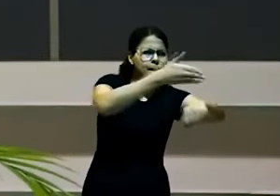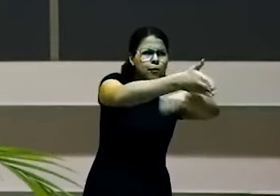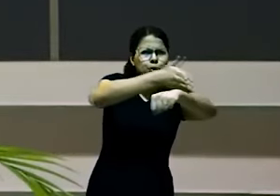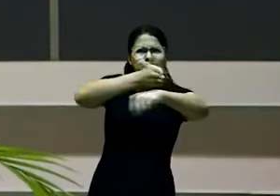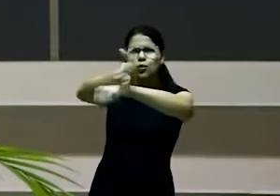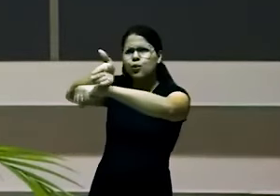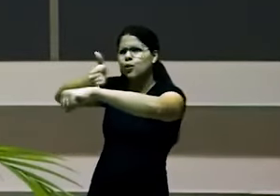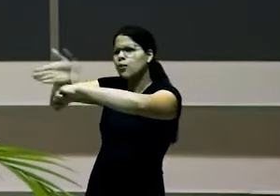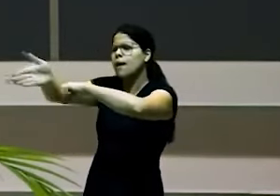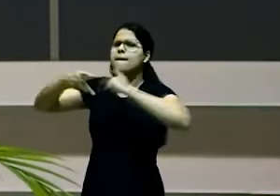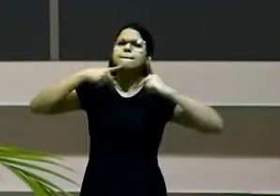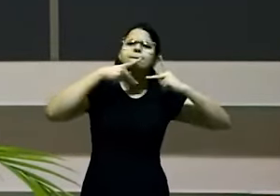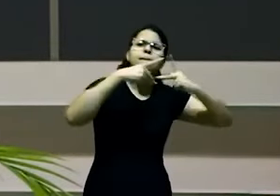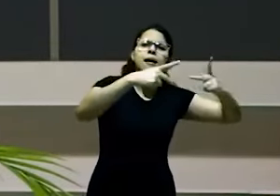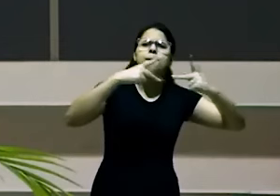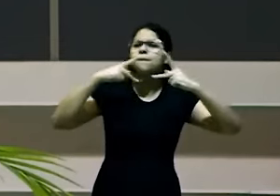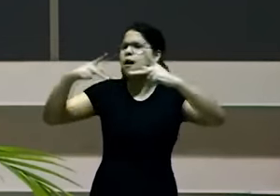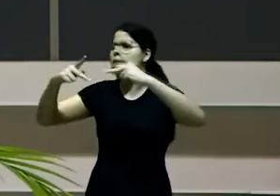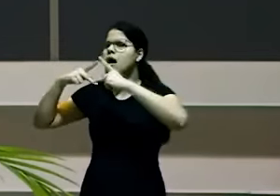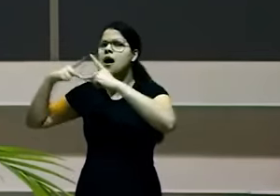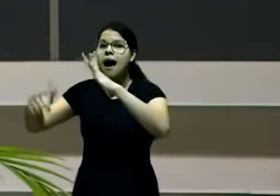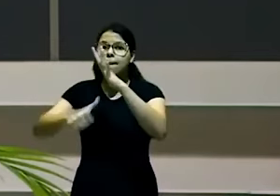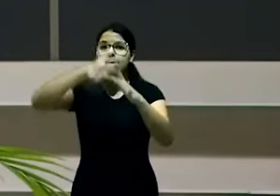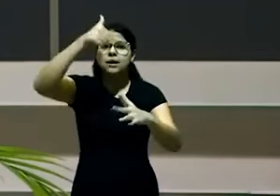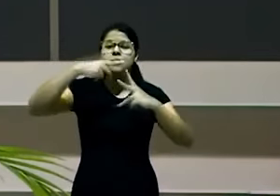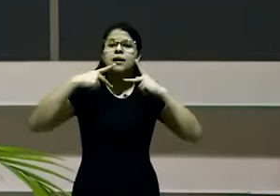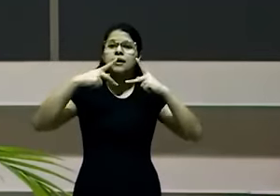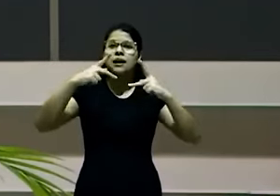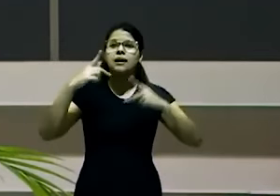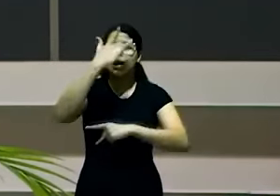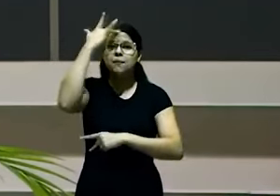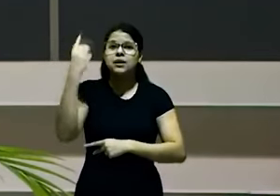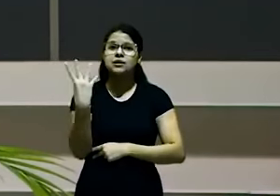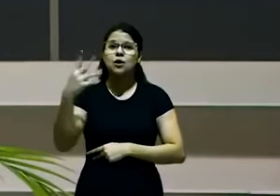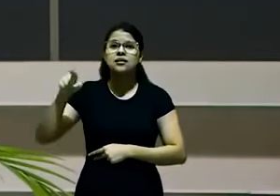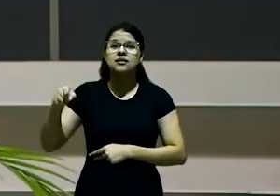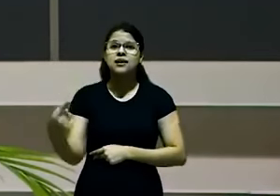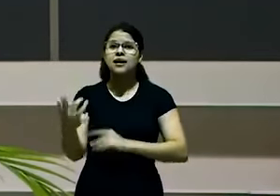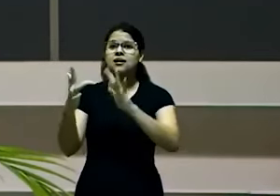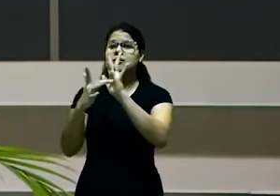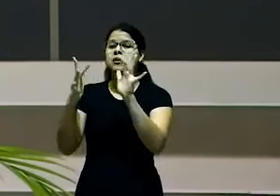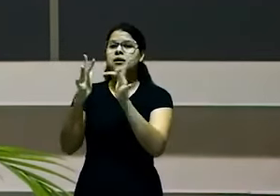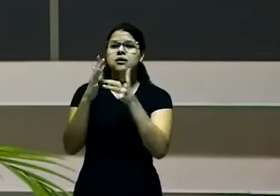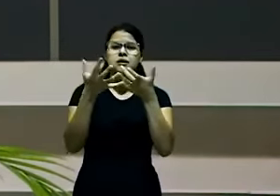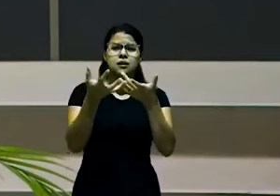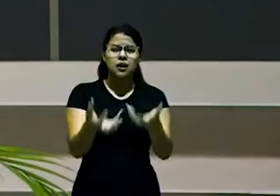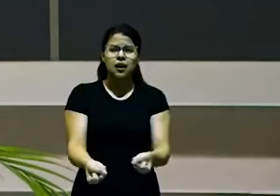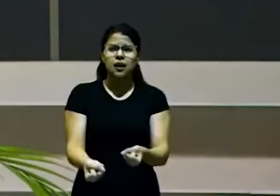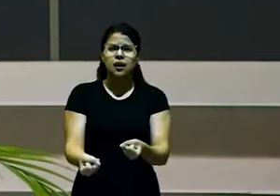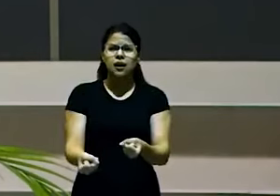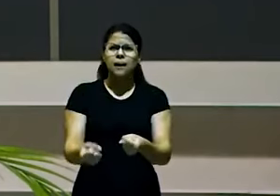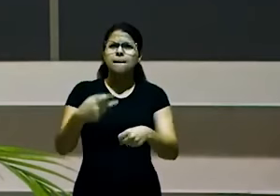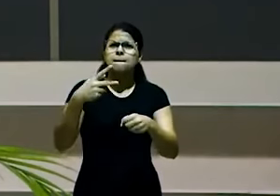primeira pregação de Pedro ele ganhou mais de 3.000 almas pro senhor a Bíblia diz que por onde